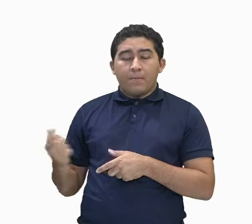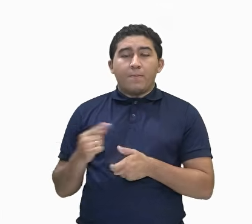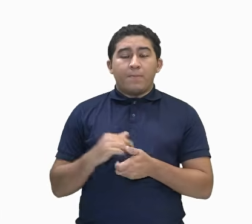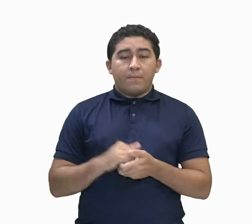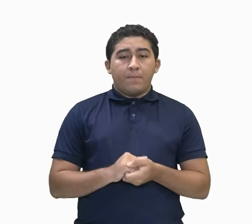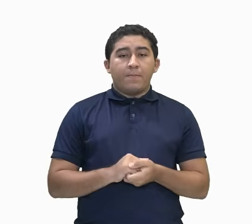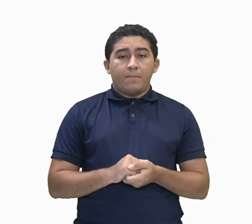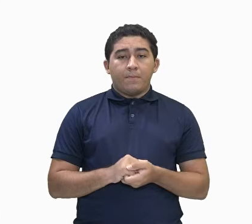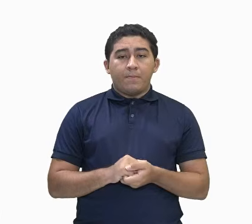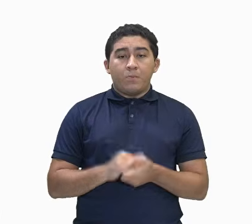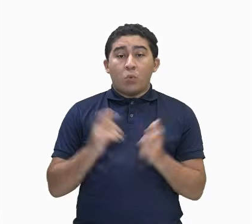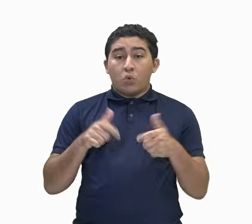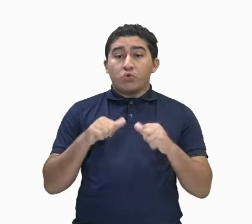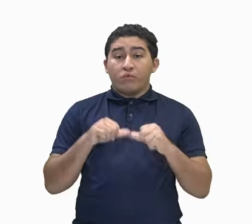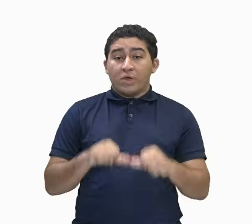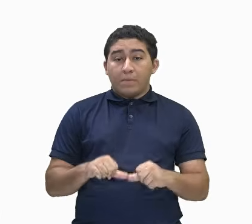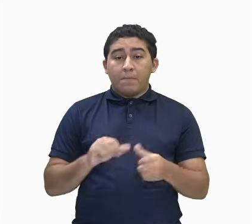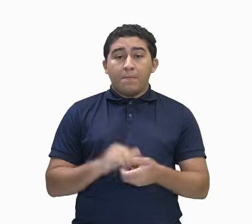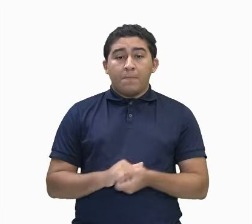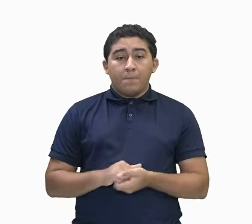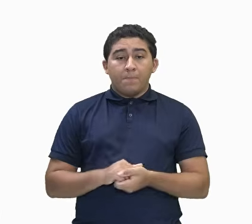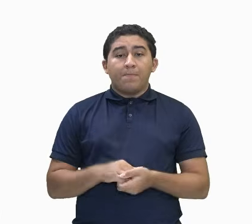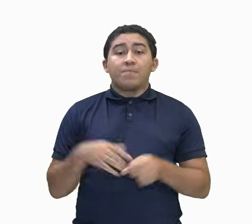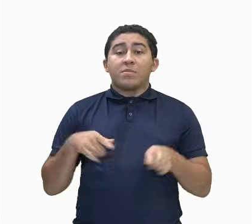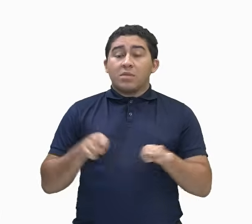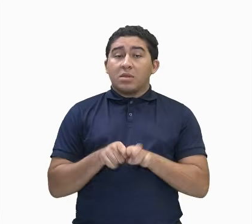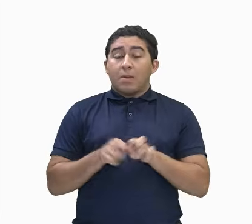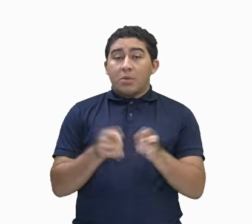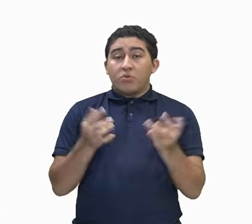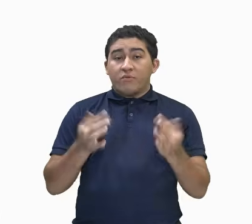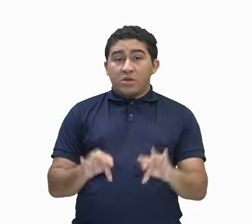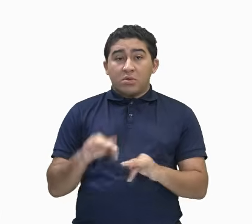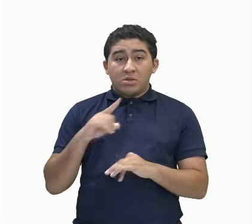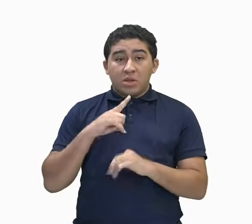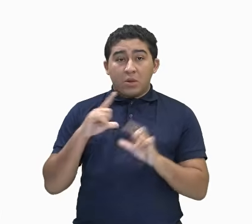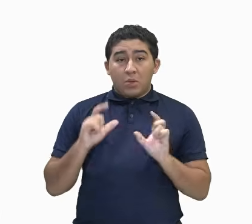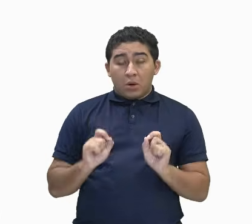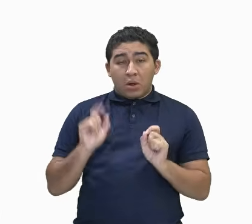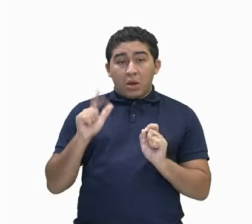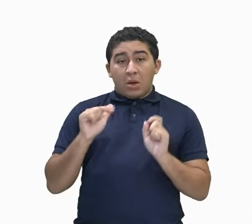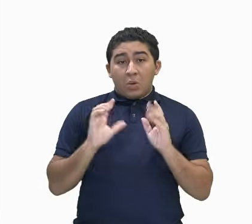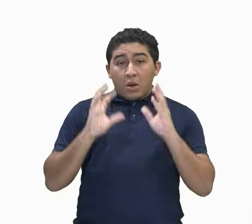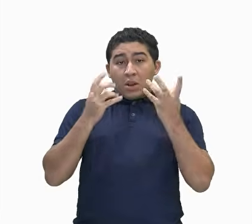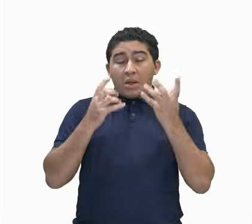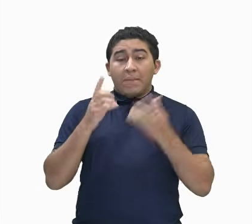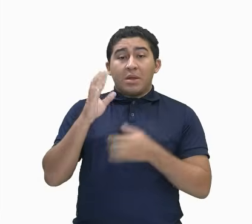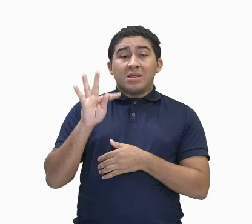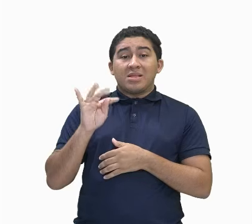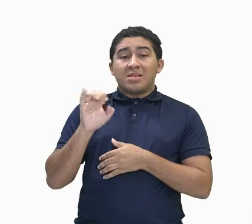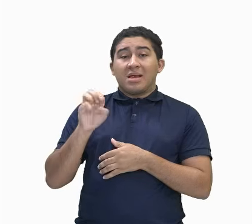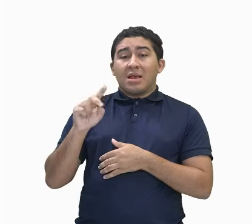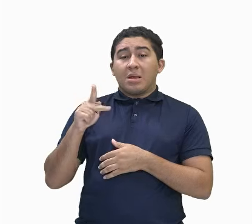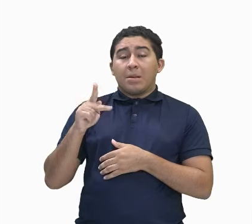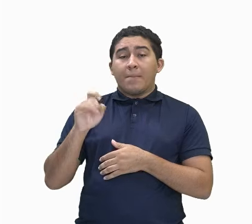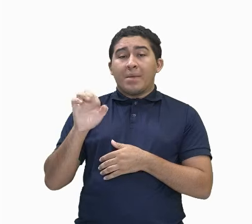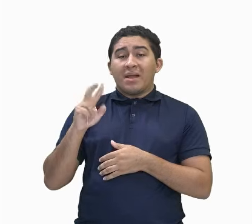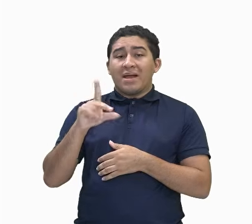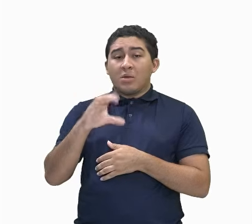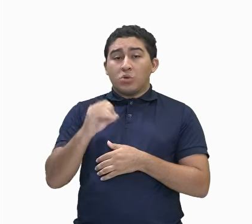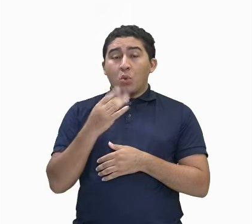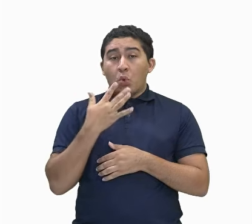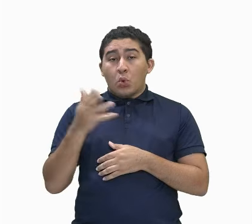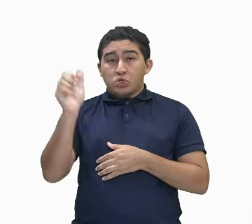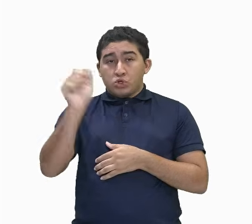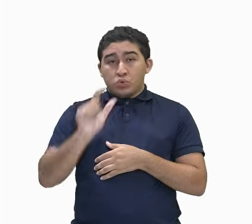aí do nordeste, tá? E por fim, teremos aí o clima temperado, que já é a parte azul, que pega